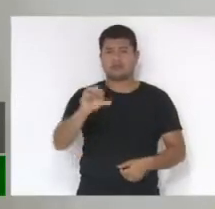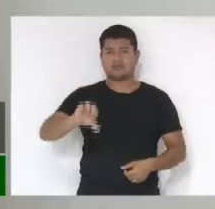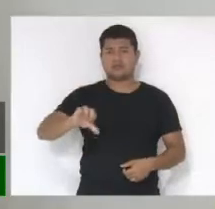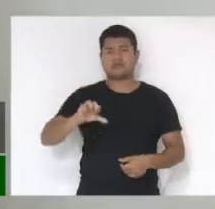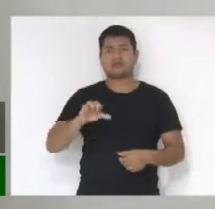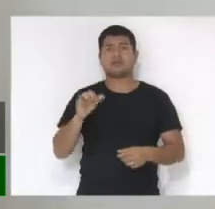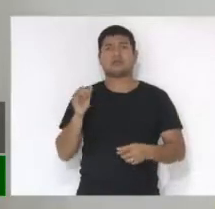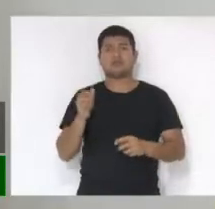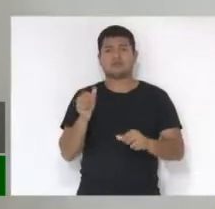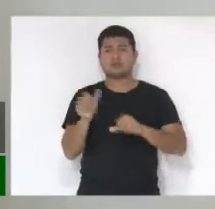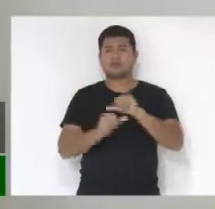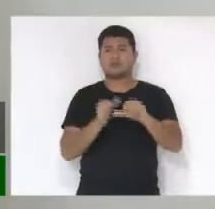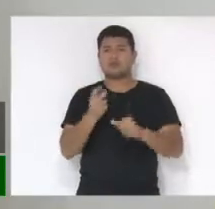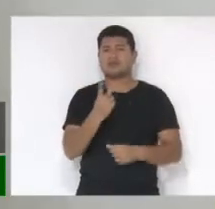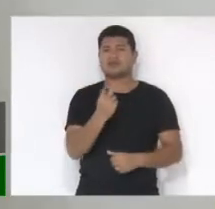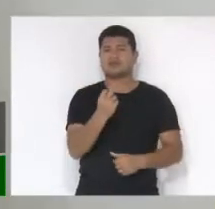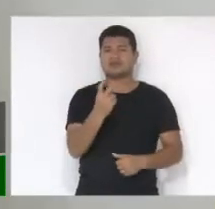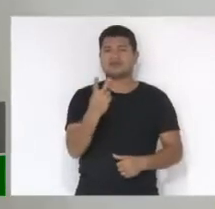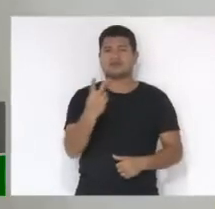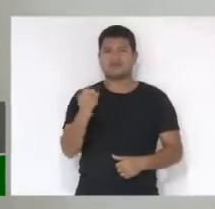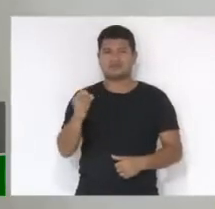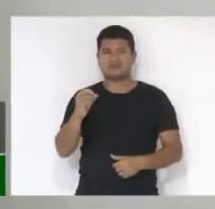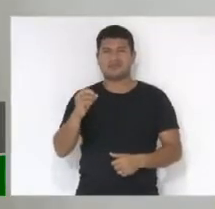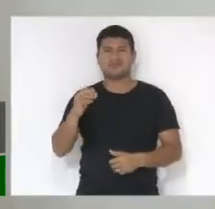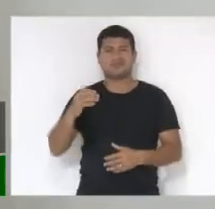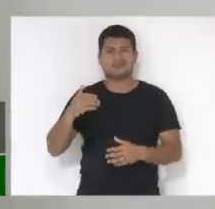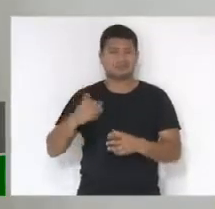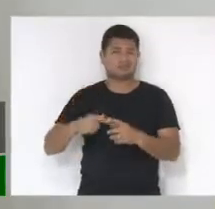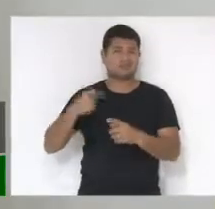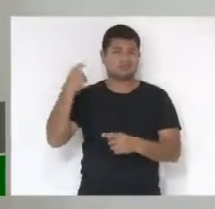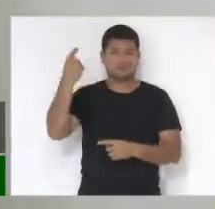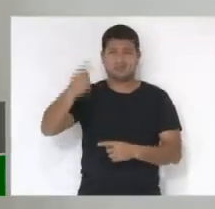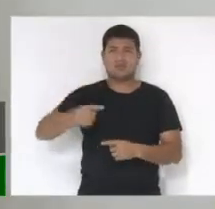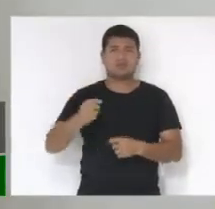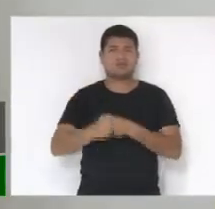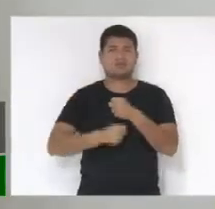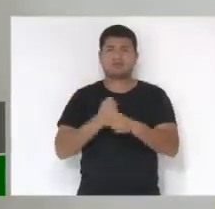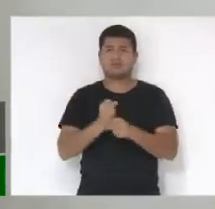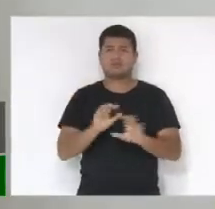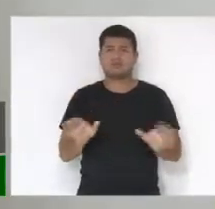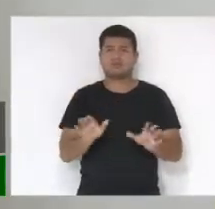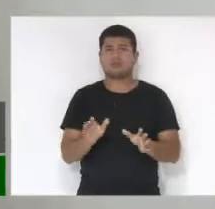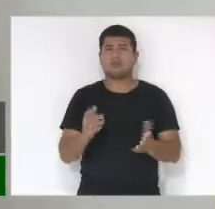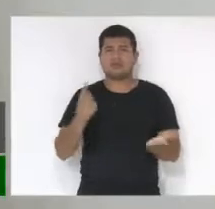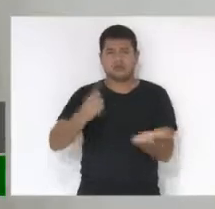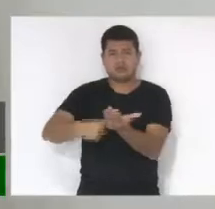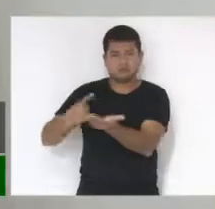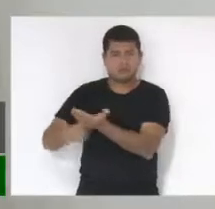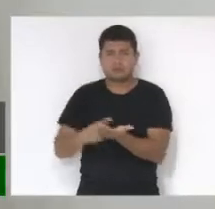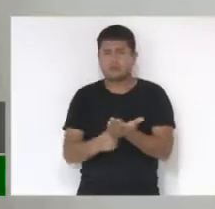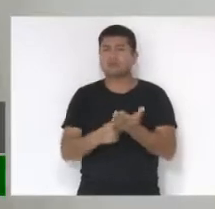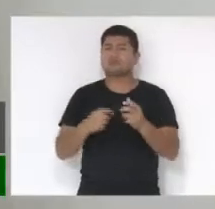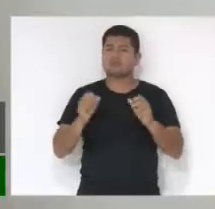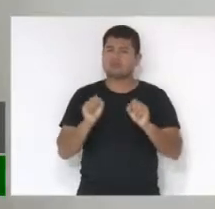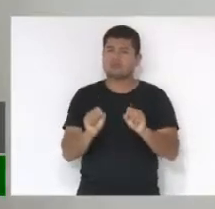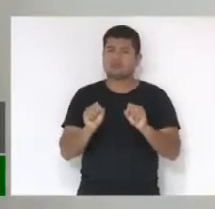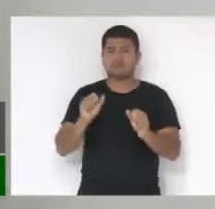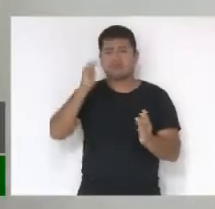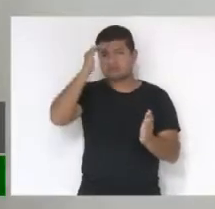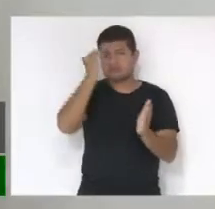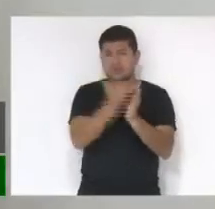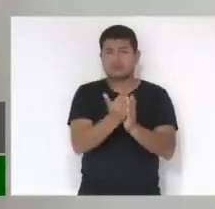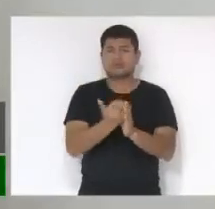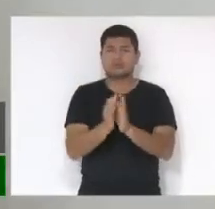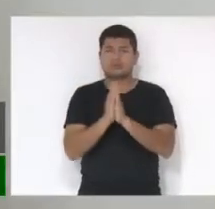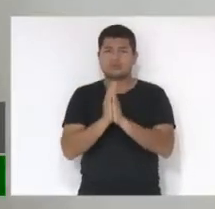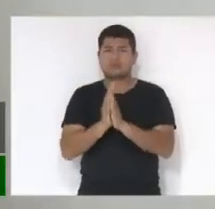ano que vem. Mas tudo que foi ano passado combinado com os municípios, seja cumprido esse ano, para que não tenha esse risco de chegar na